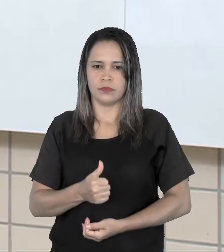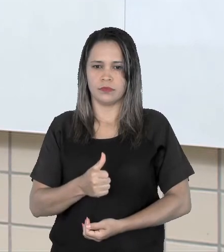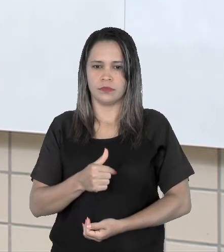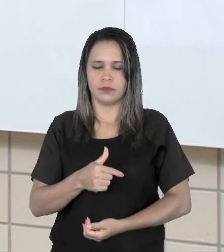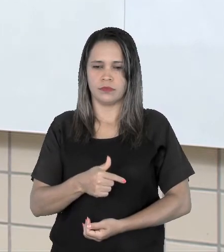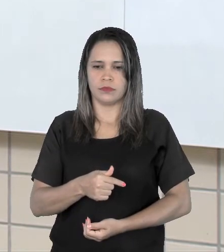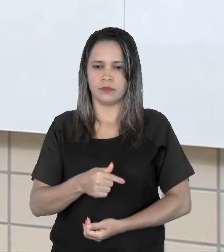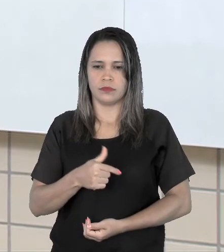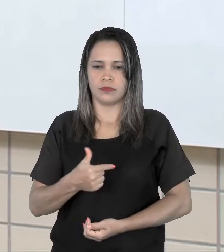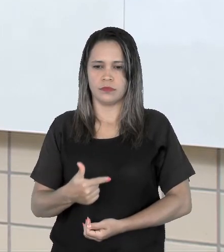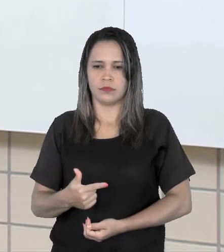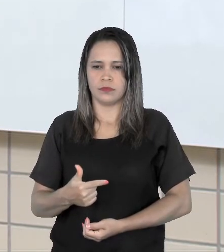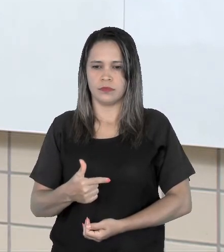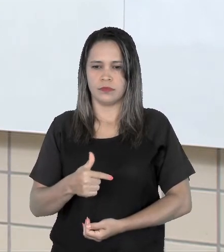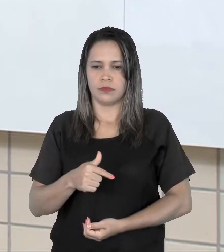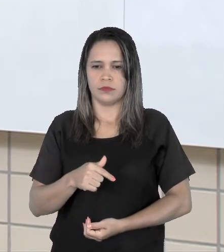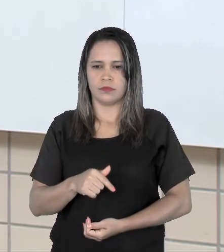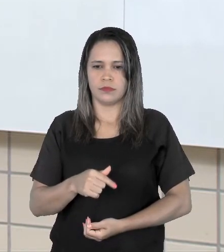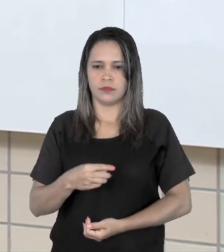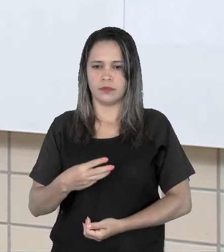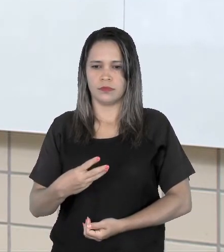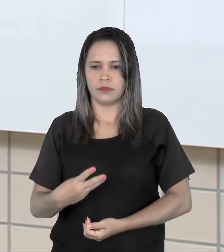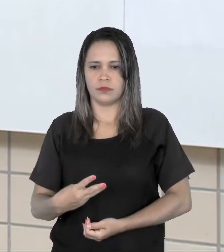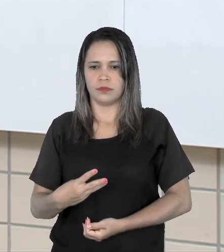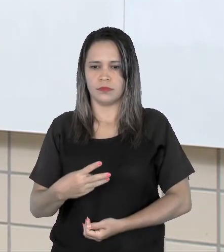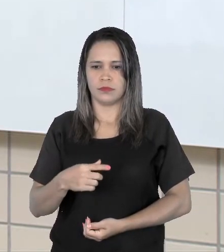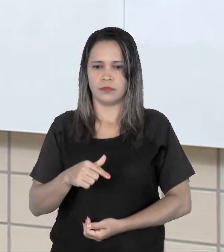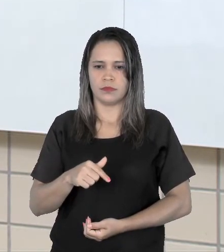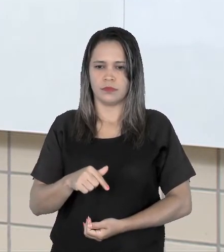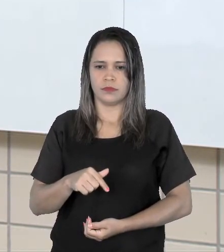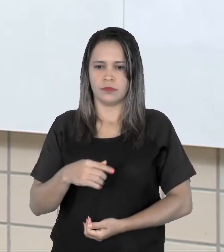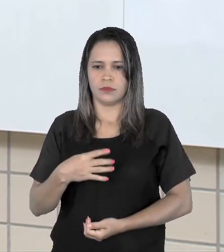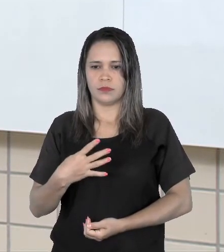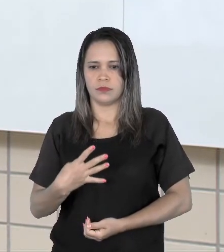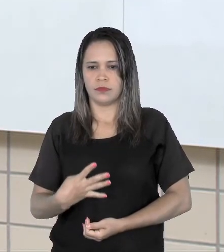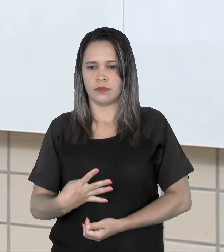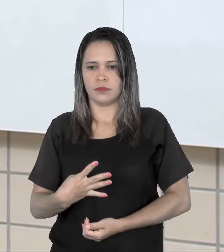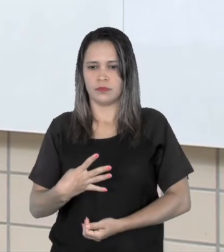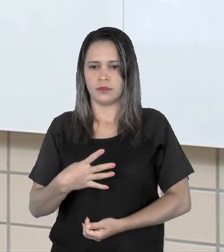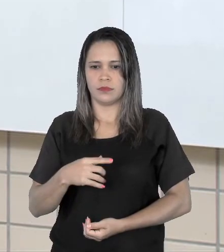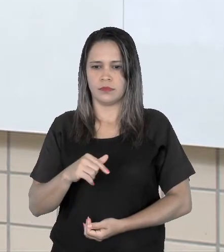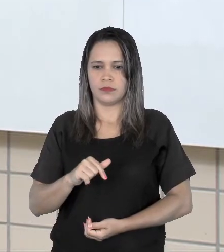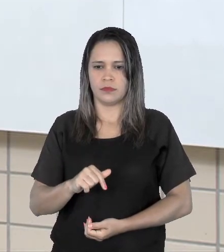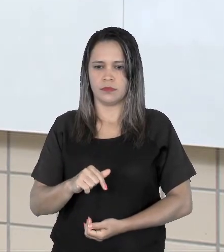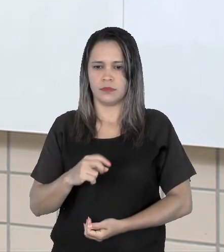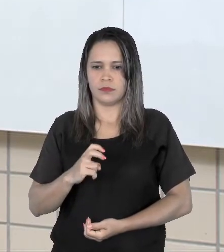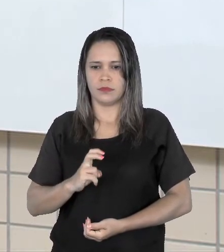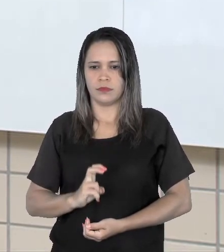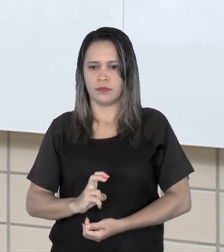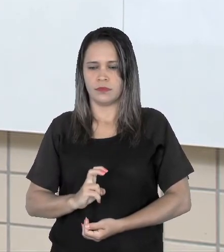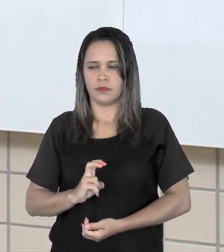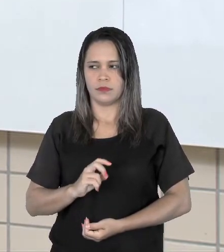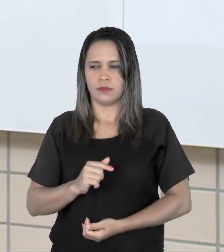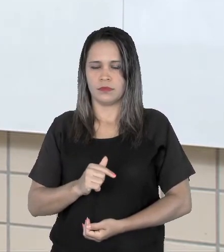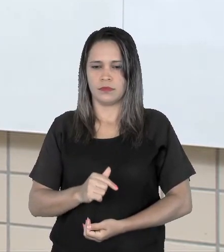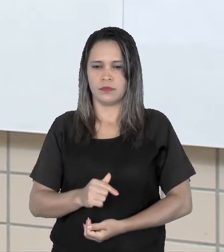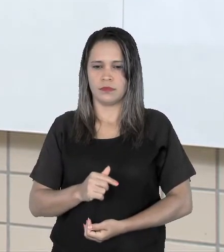71, 72, 73, 74,